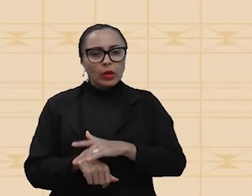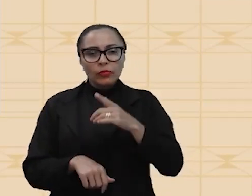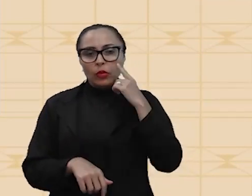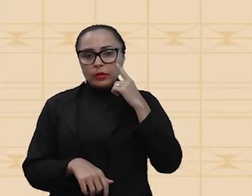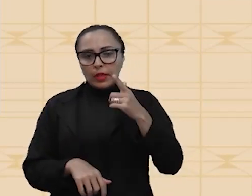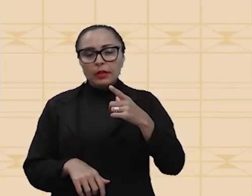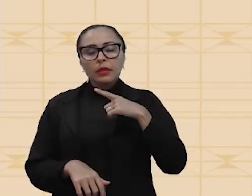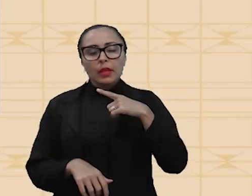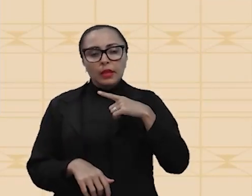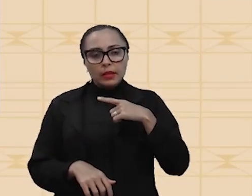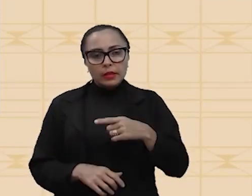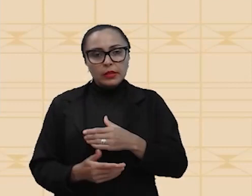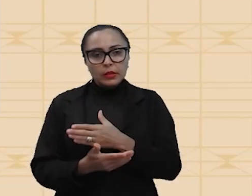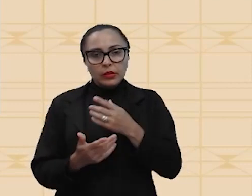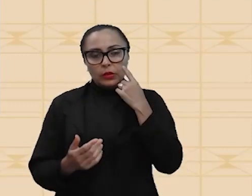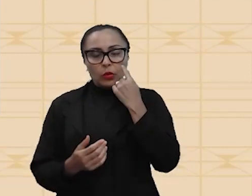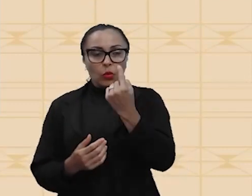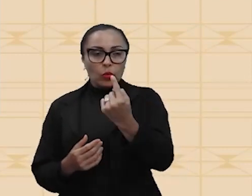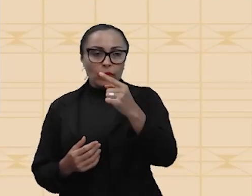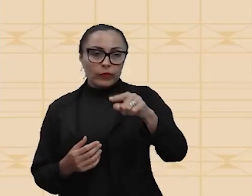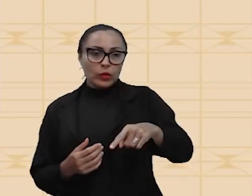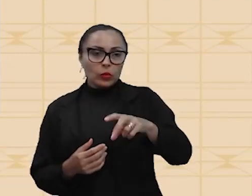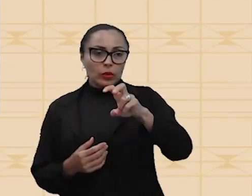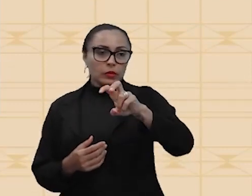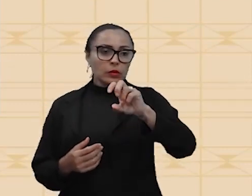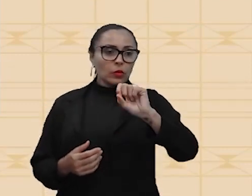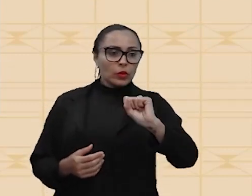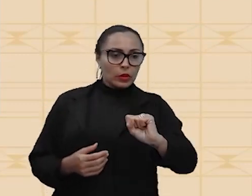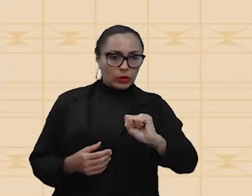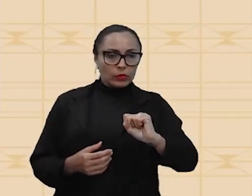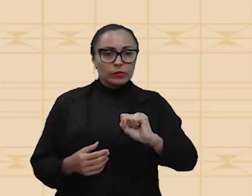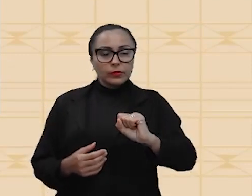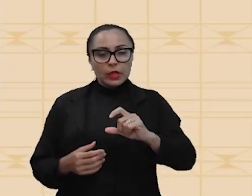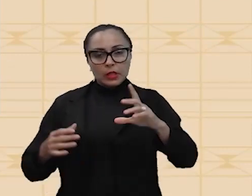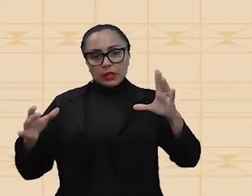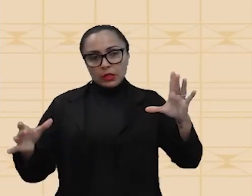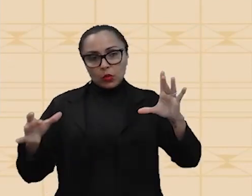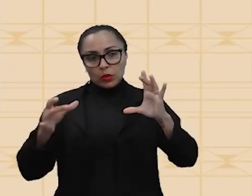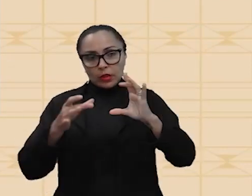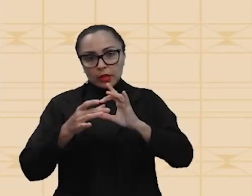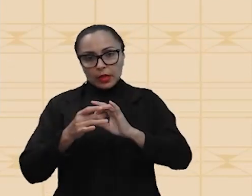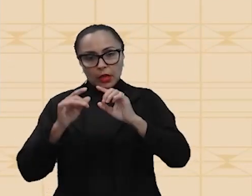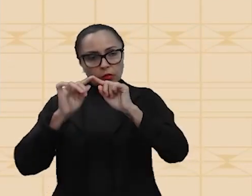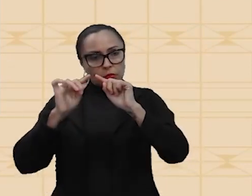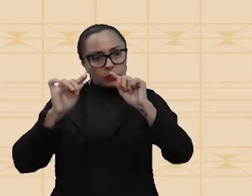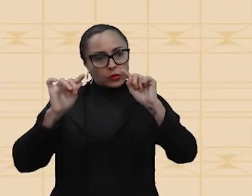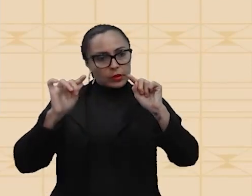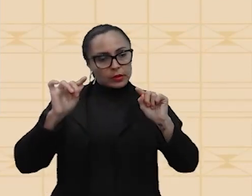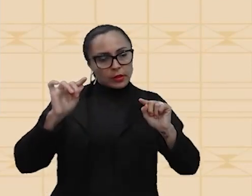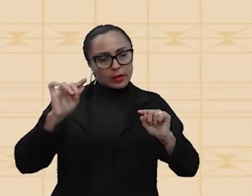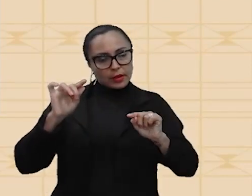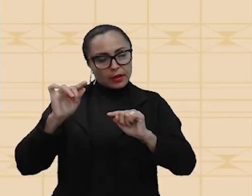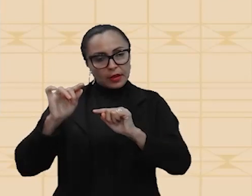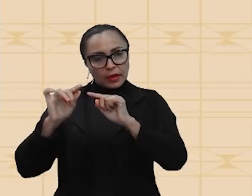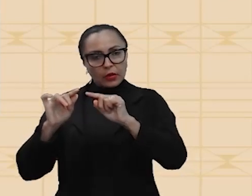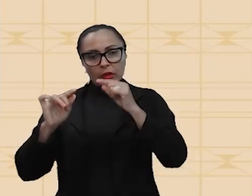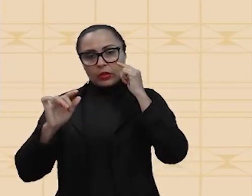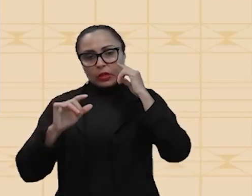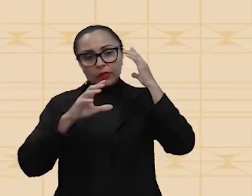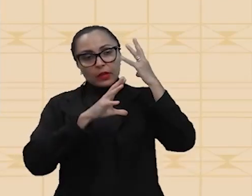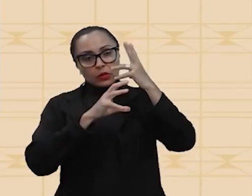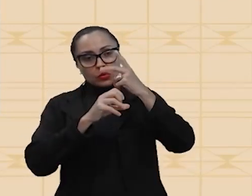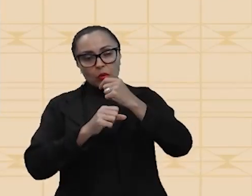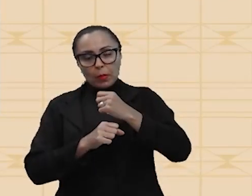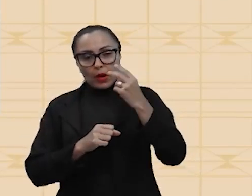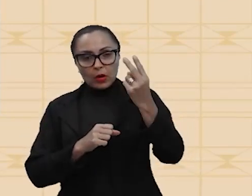de 1,58. Como eles são ligados em série, agora a gente vai somar o valor desses dois dessas